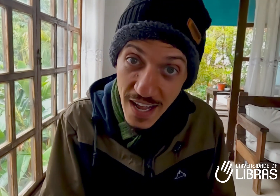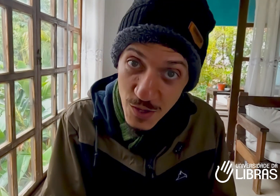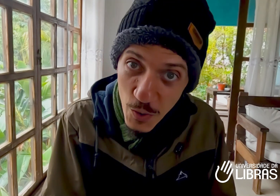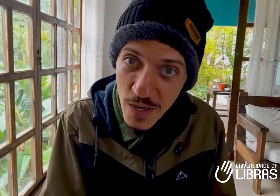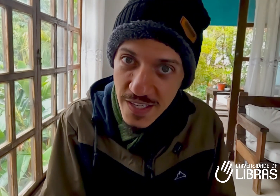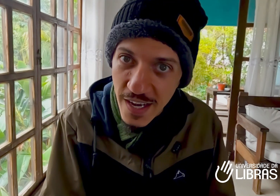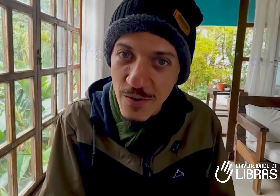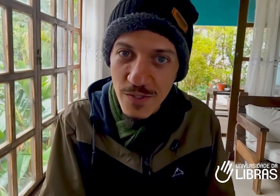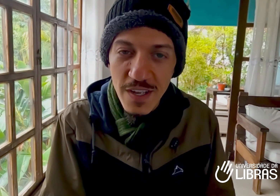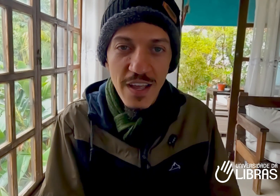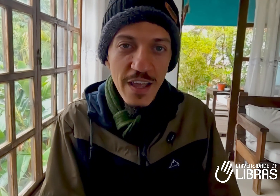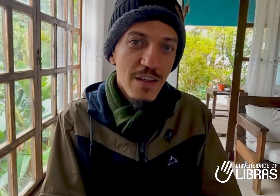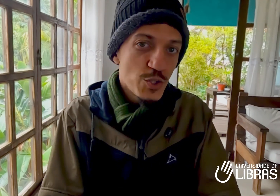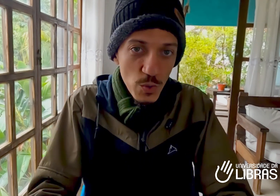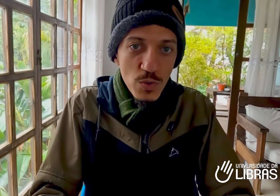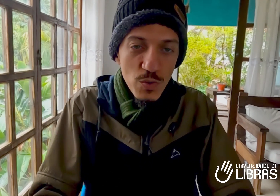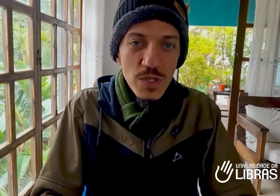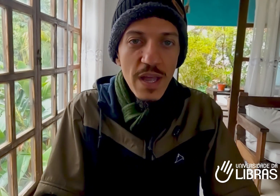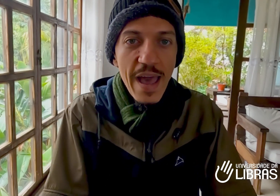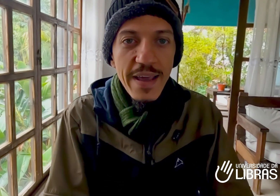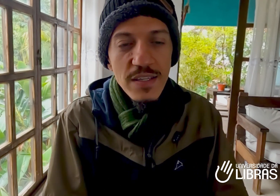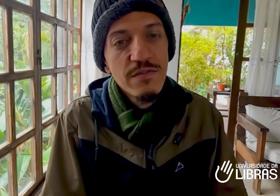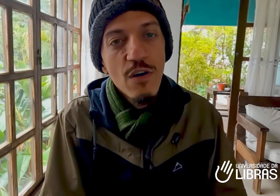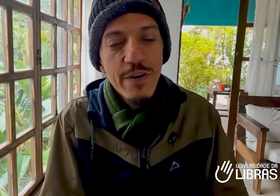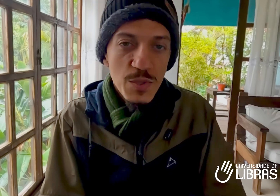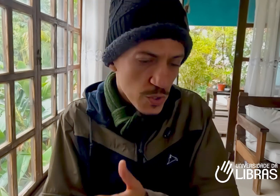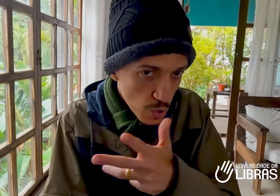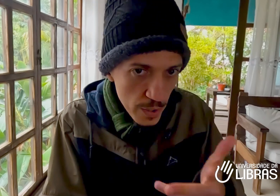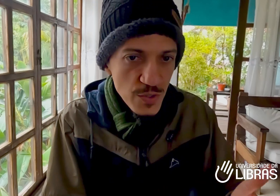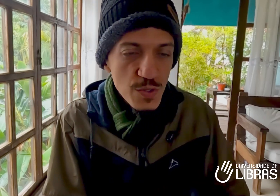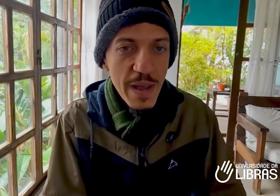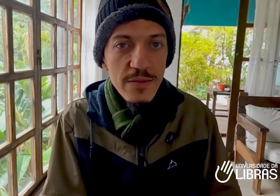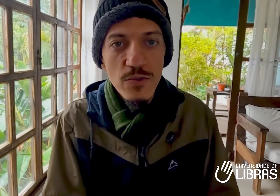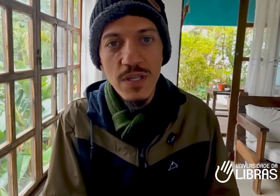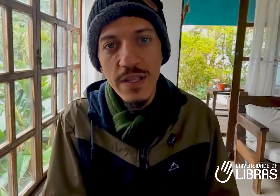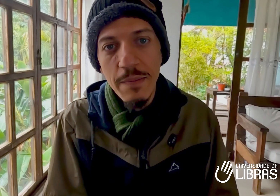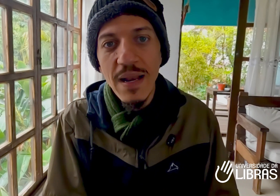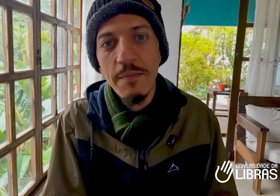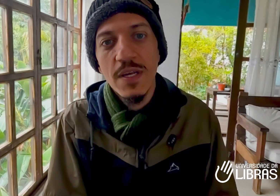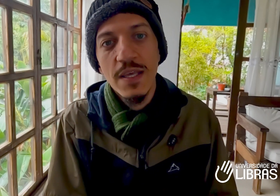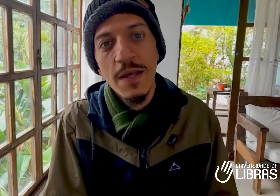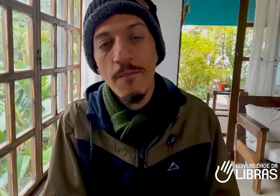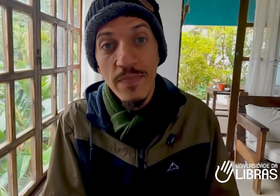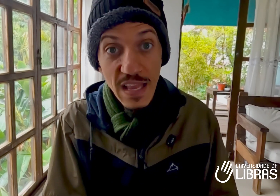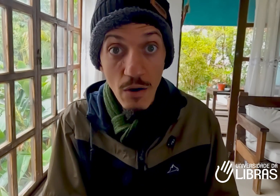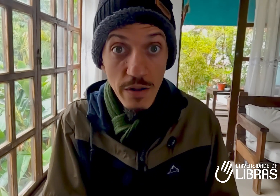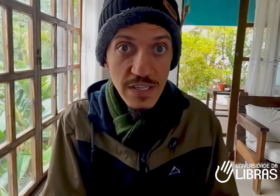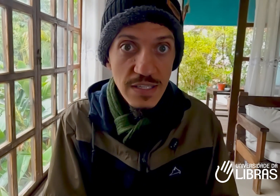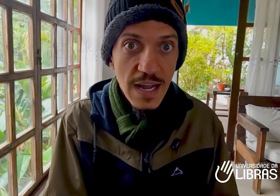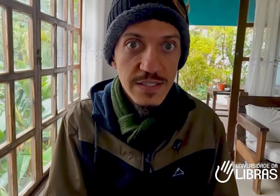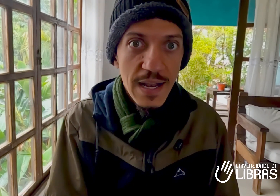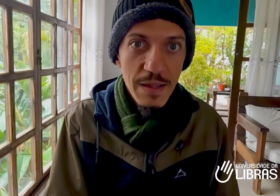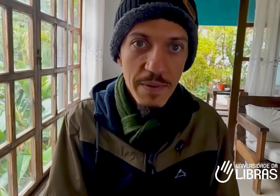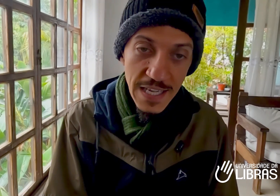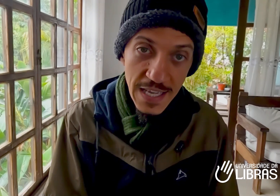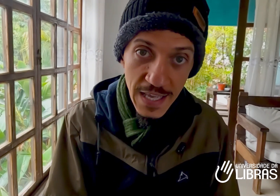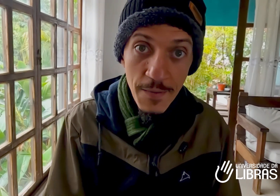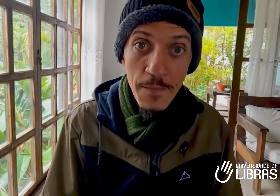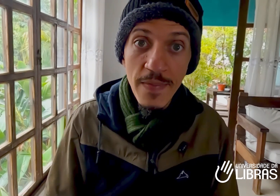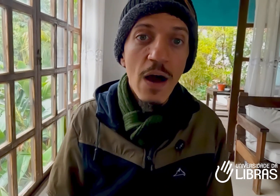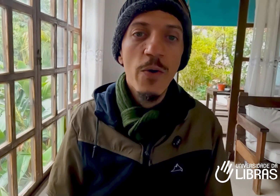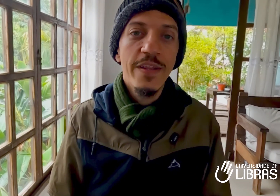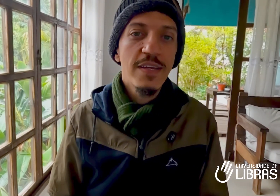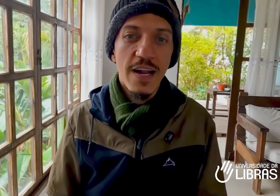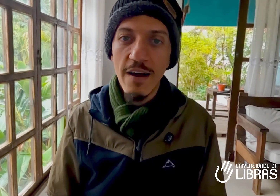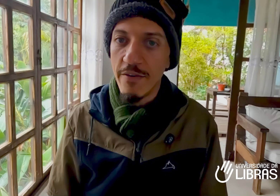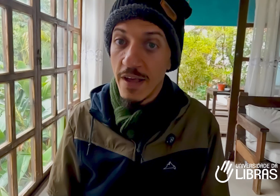de 14 anos e juntos é que desenvolvemos todos os métodos que trabalhamos aqui na Universidade da Libras e